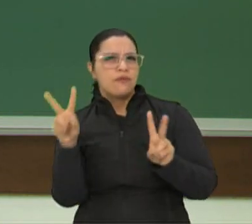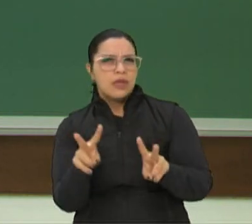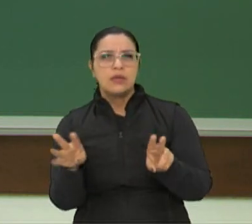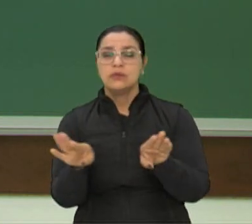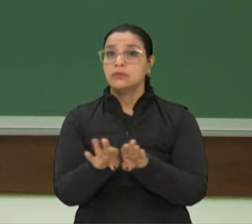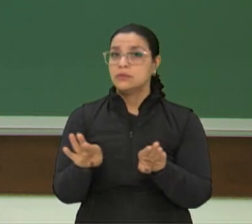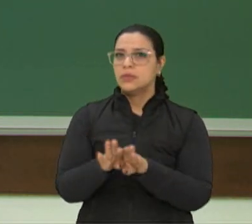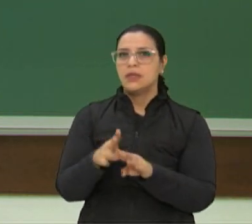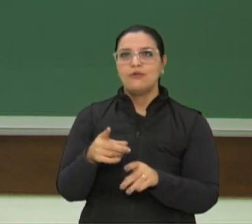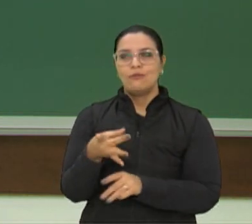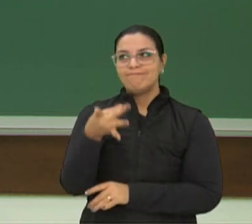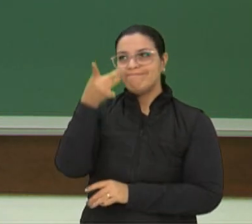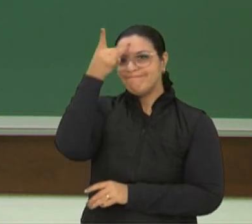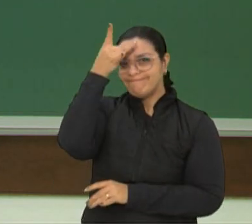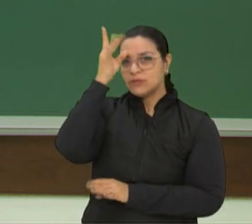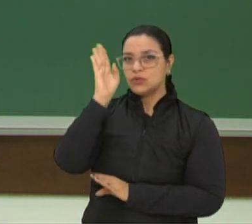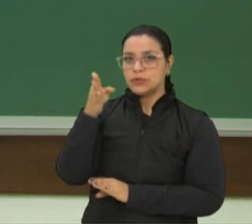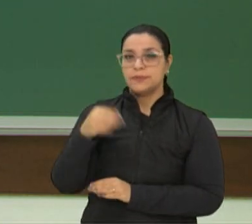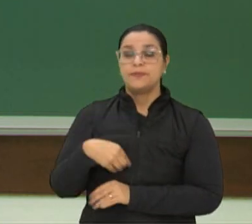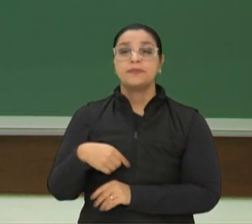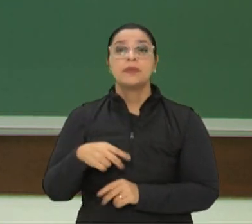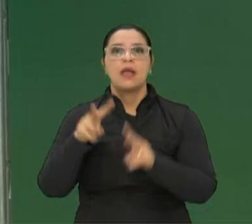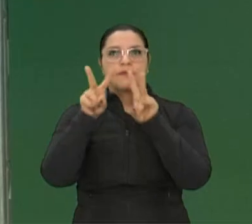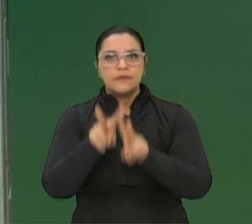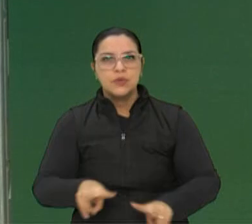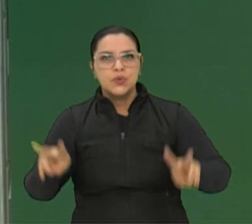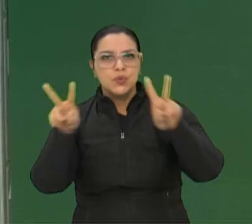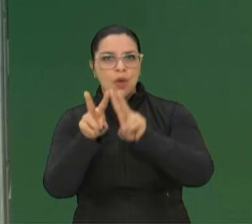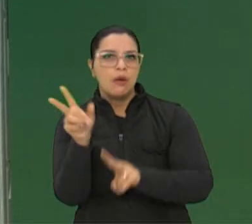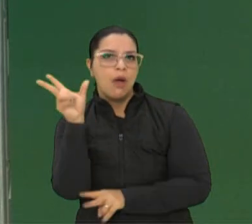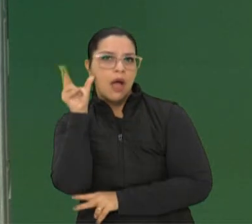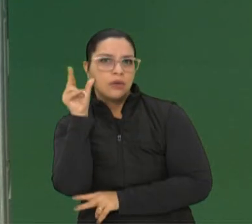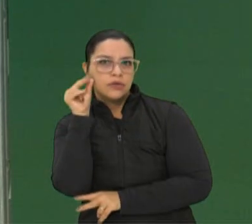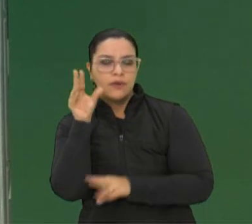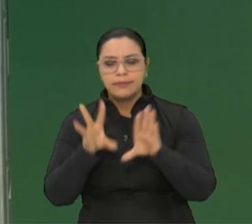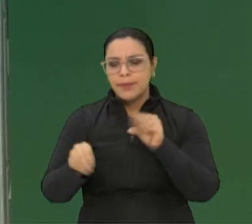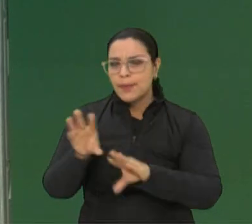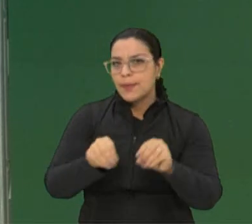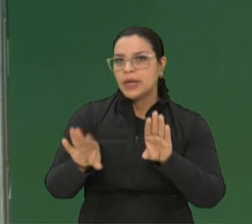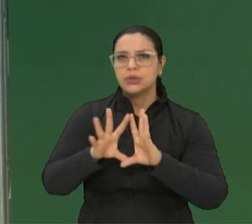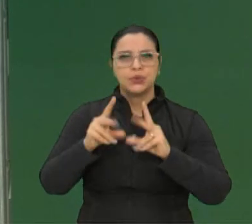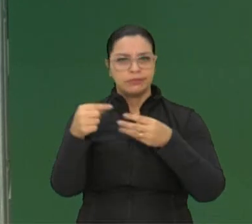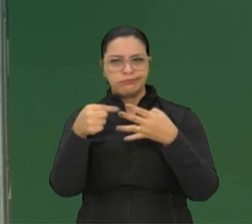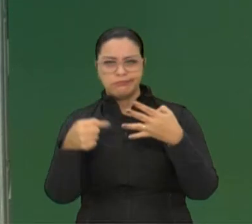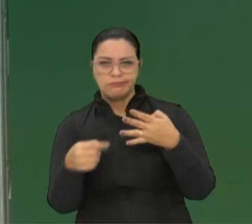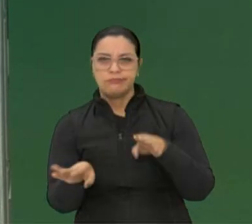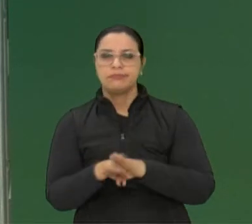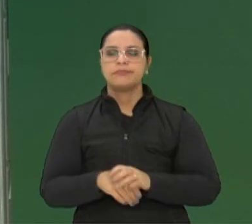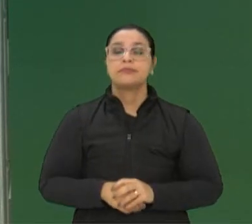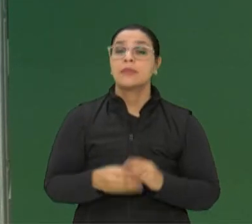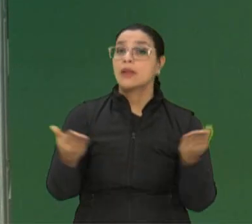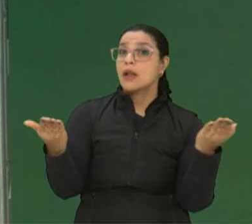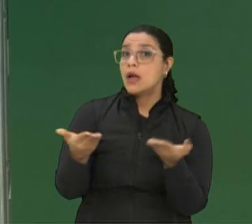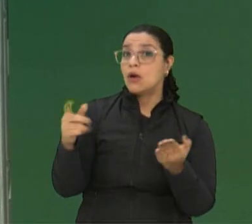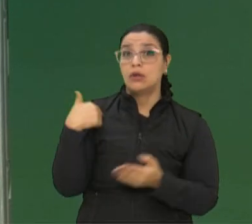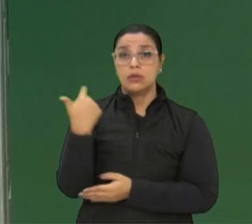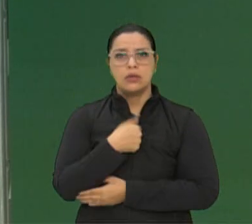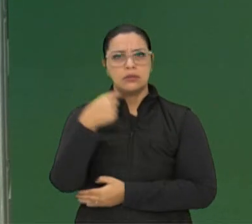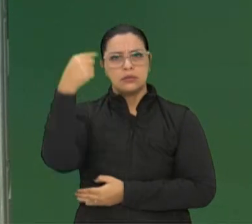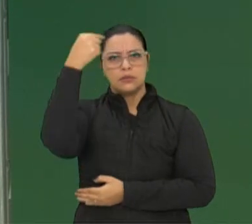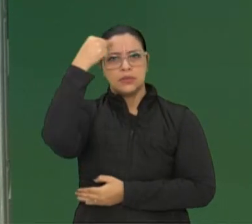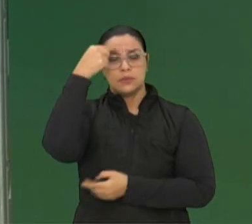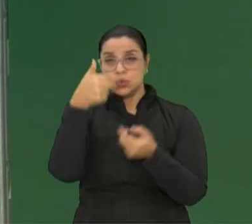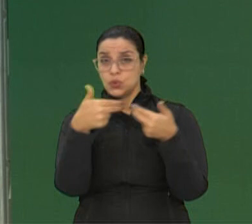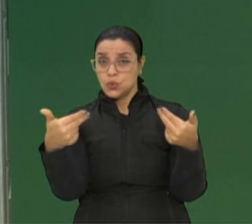você vê, tá? Então, as impressões visuais, auditivas, táteis, etc, tá? Agora, nós pensamos